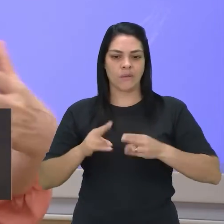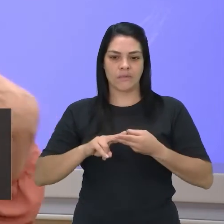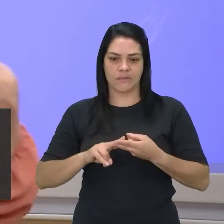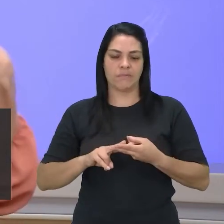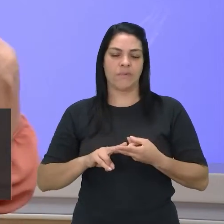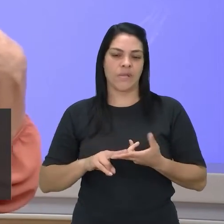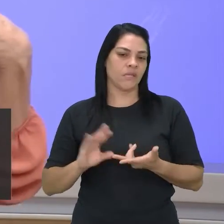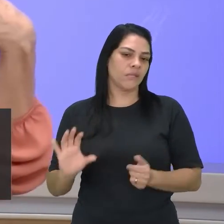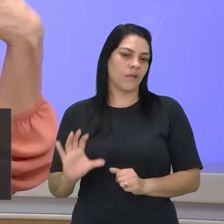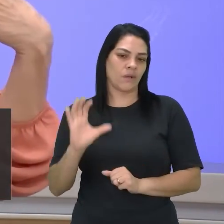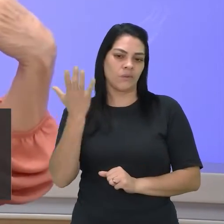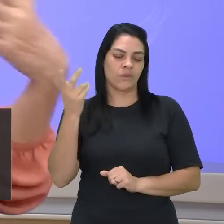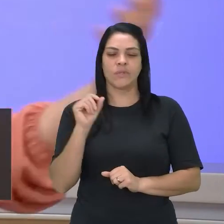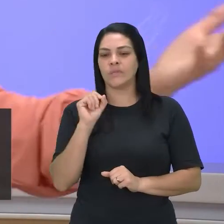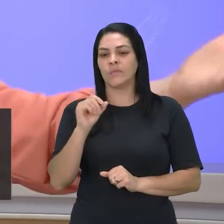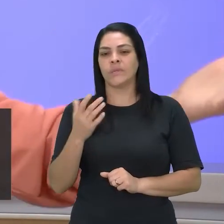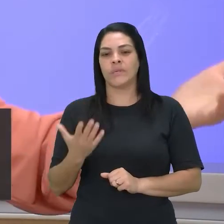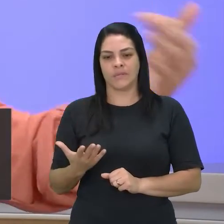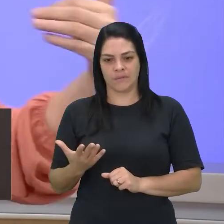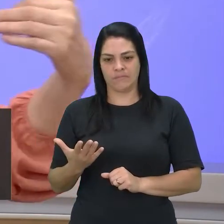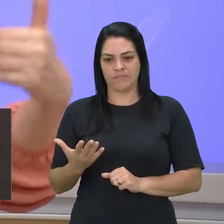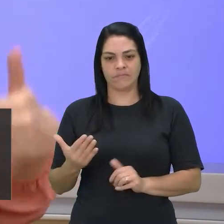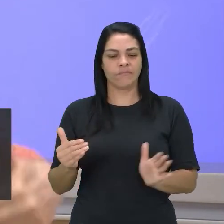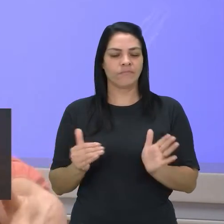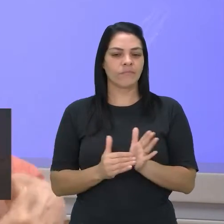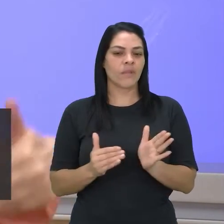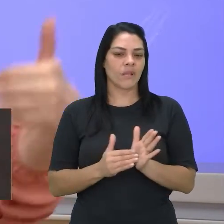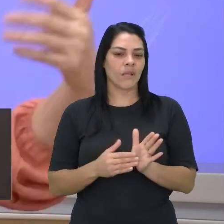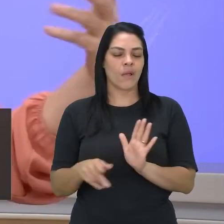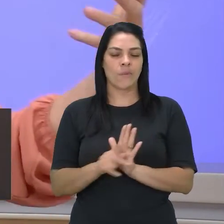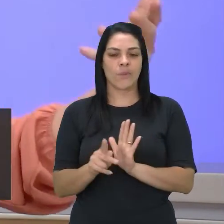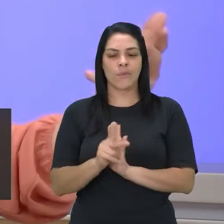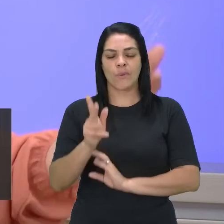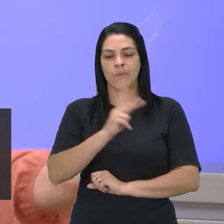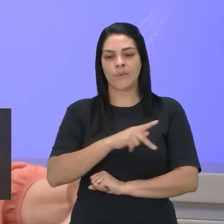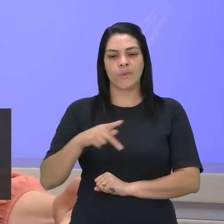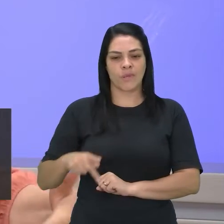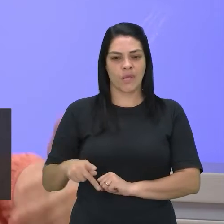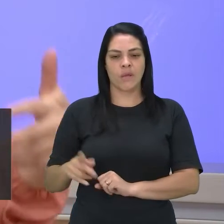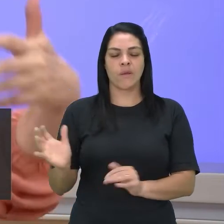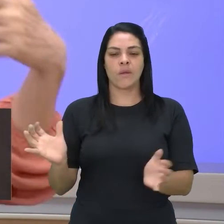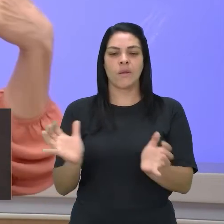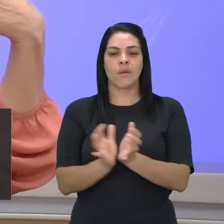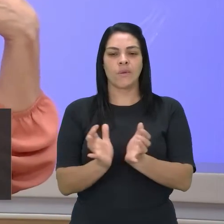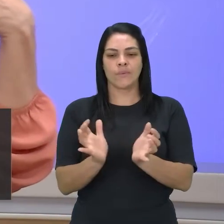vão, sabe, até para o professor, para a